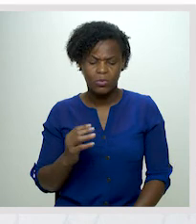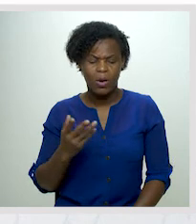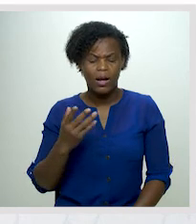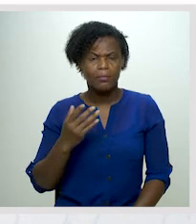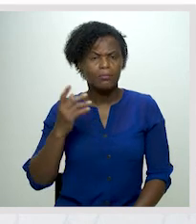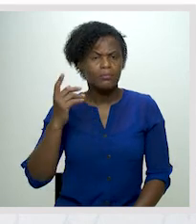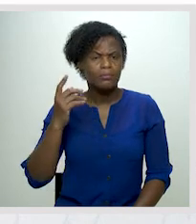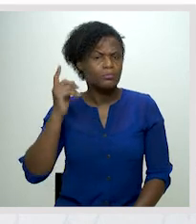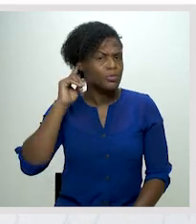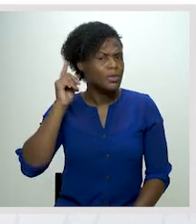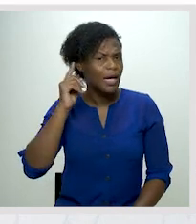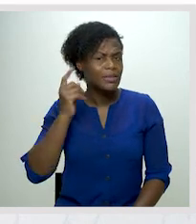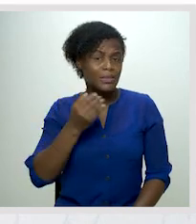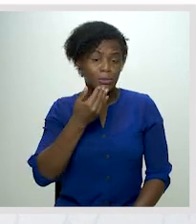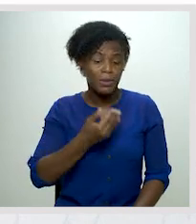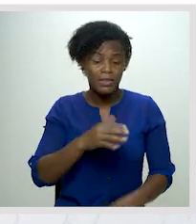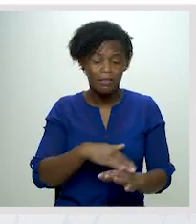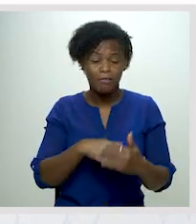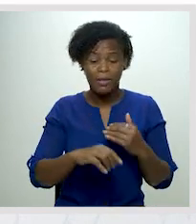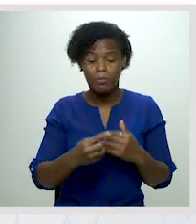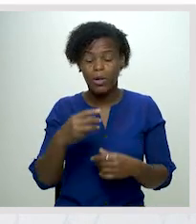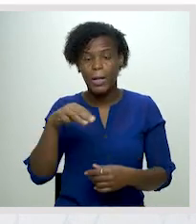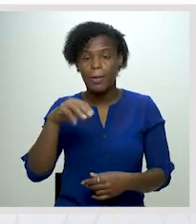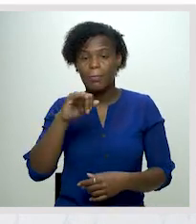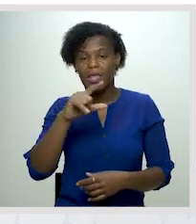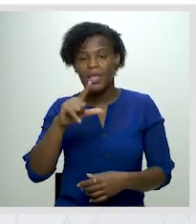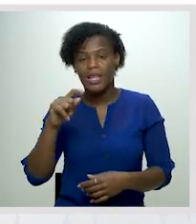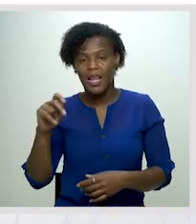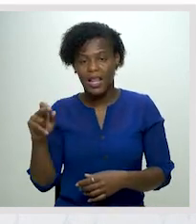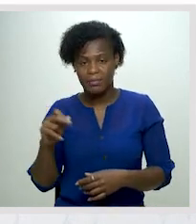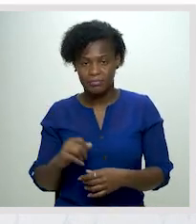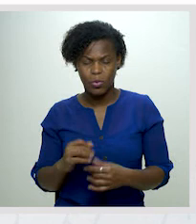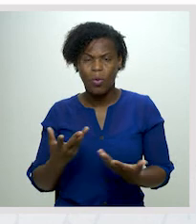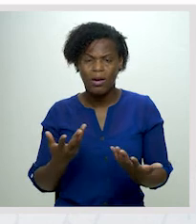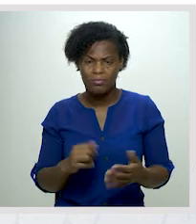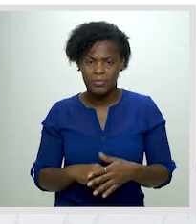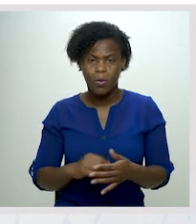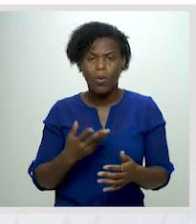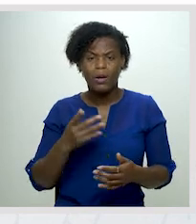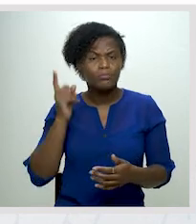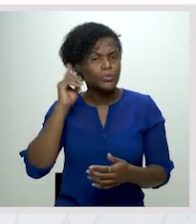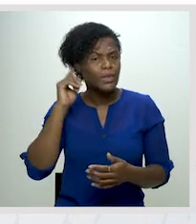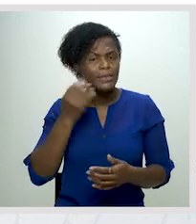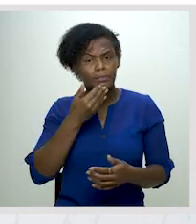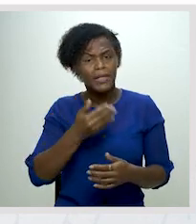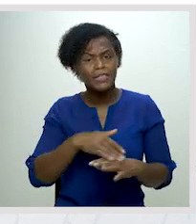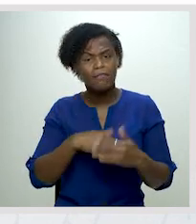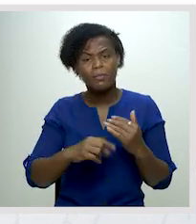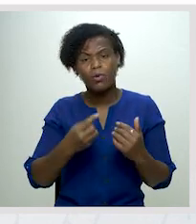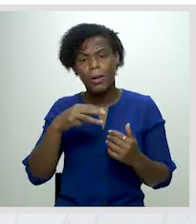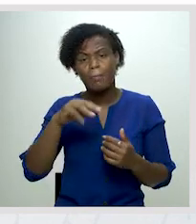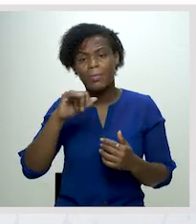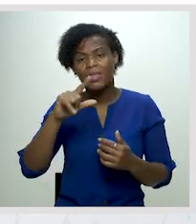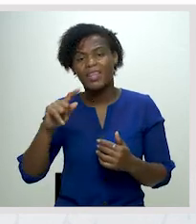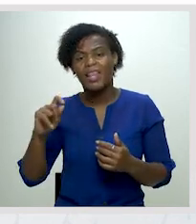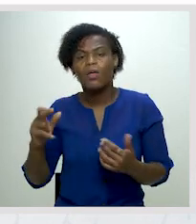a importância da experiência feita por Stanley Miller? Qual foi a importância da experiência